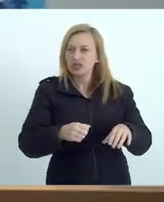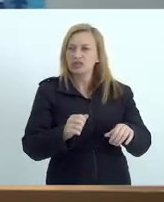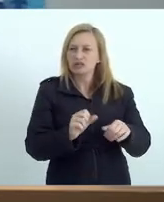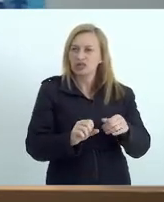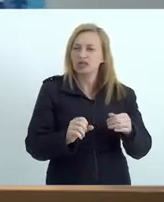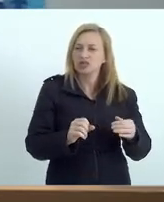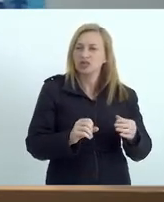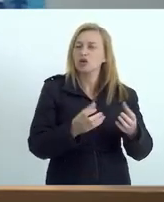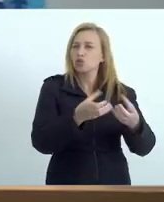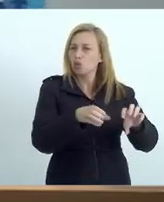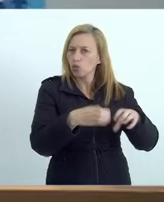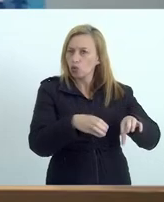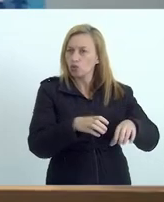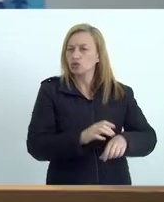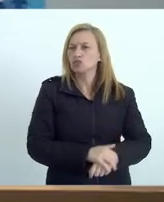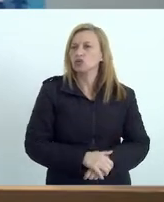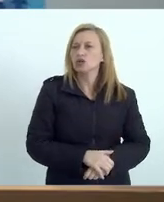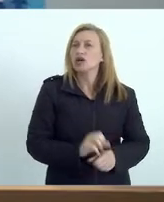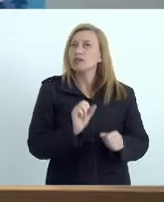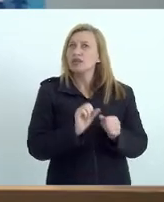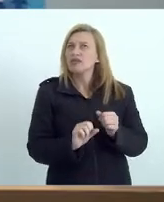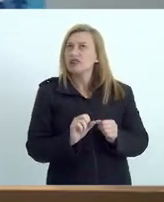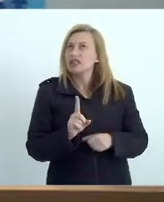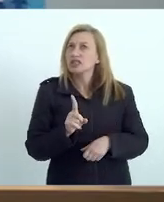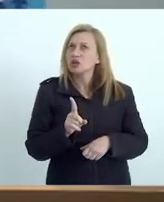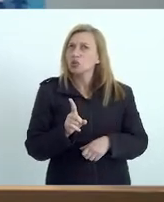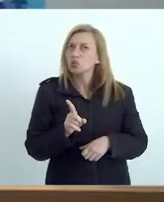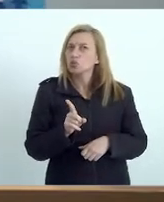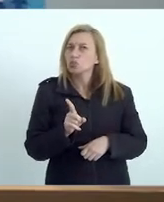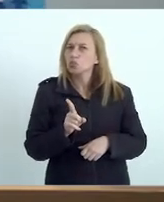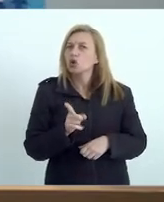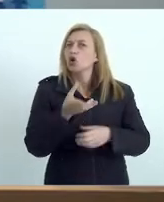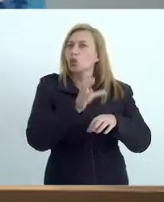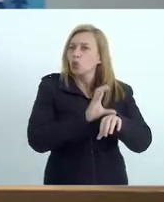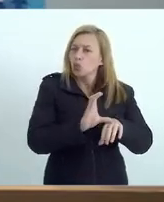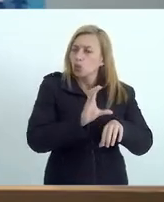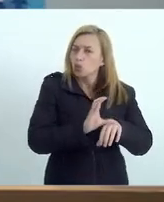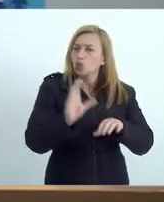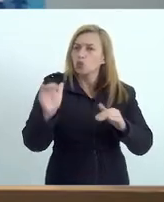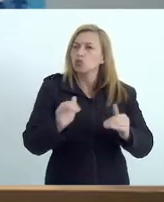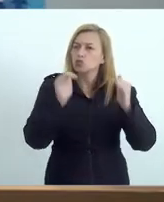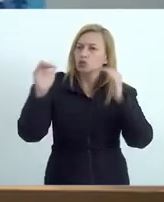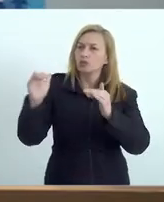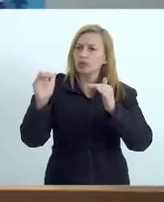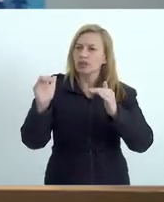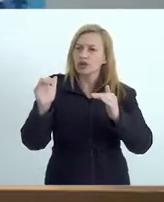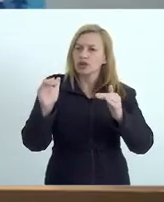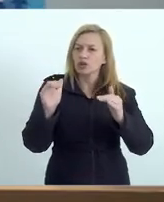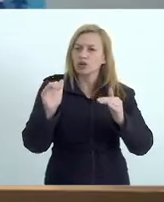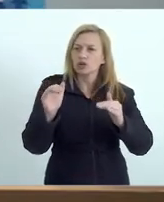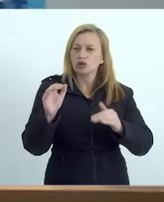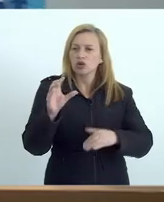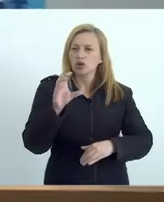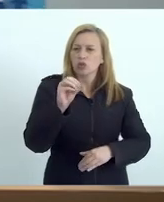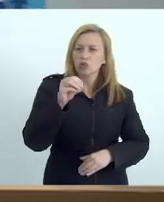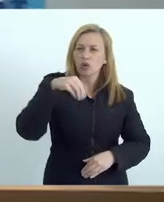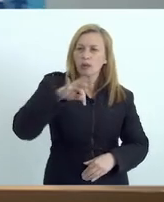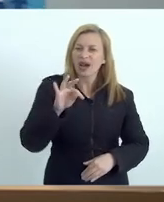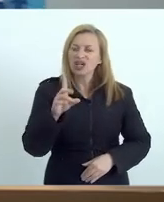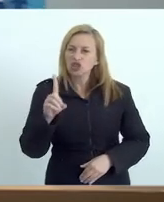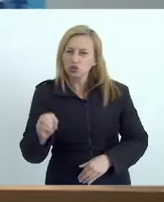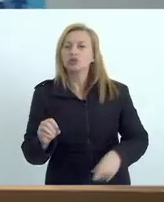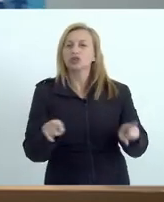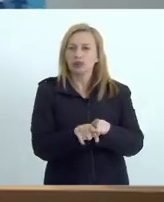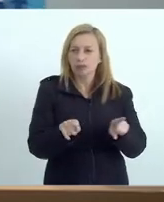e para ele fazer o curso de superior de comando também ele tem que fazer tem que